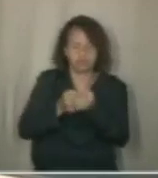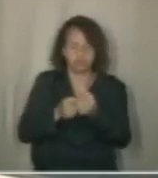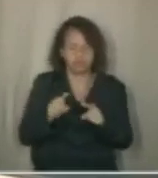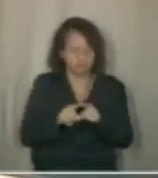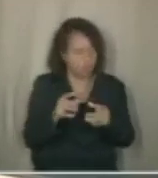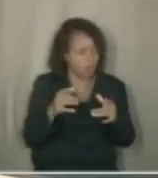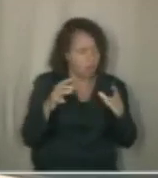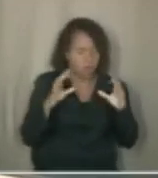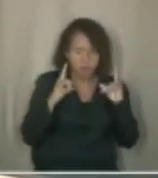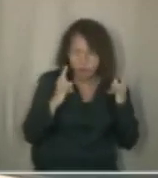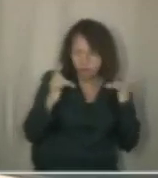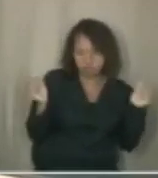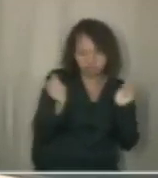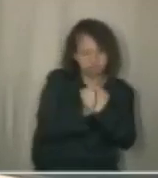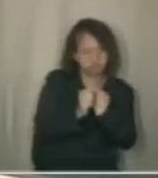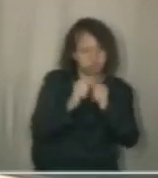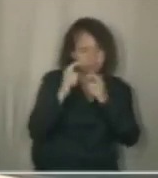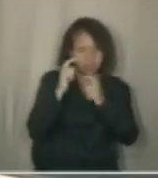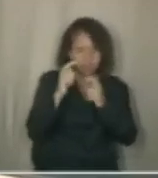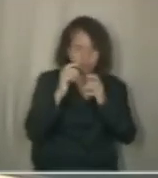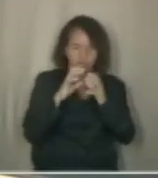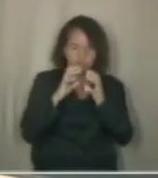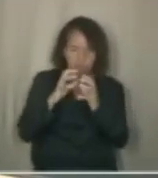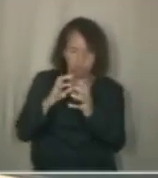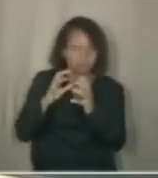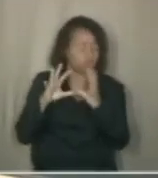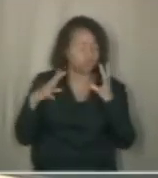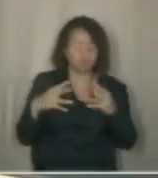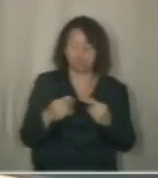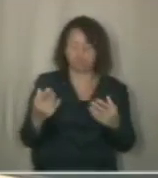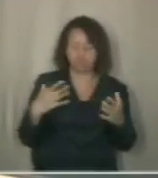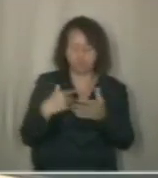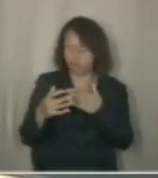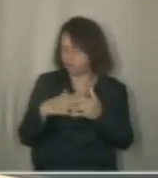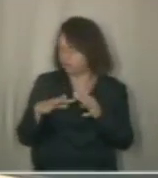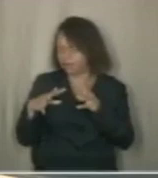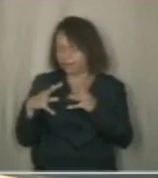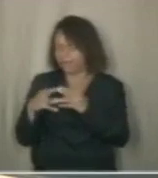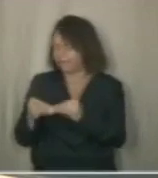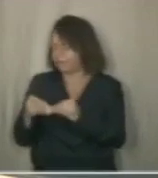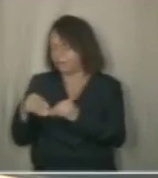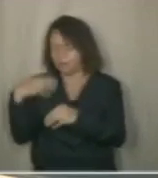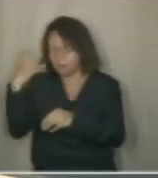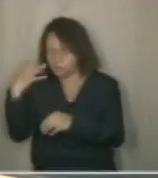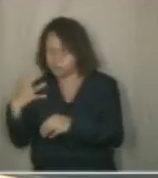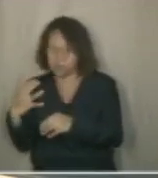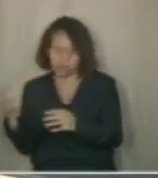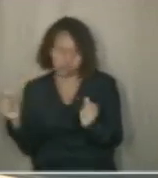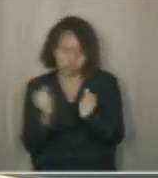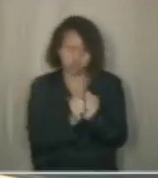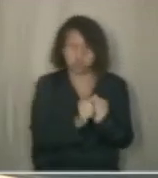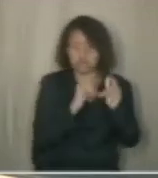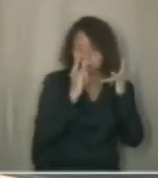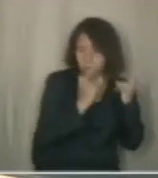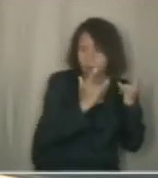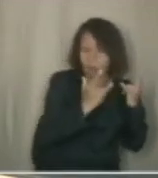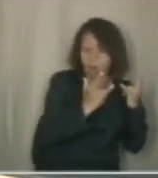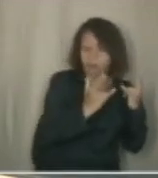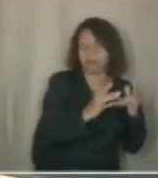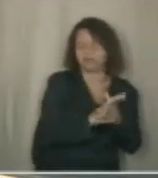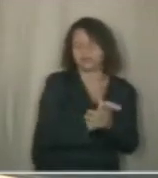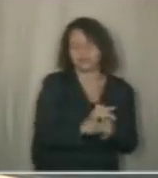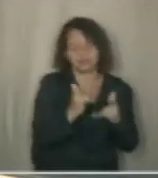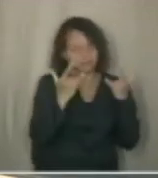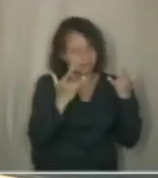Maracatu Então essa junção dos nossos ritmos tão caros com o rock que dá essa